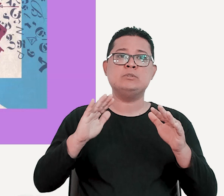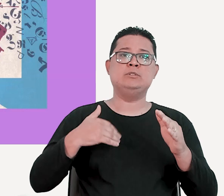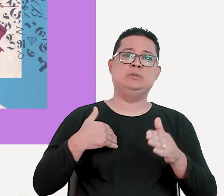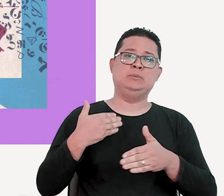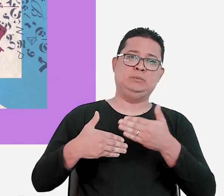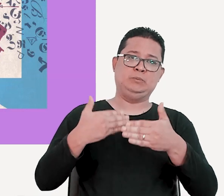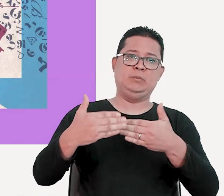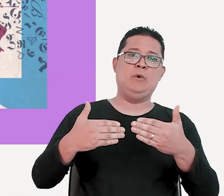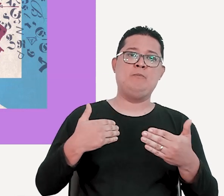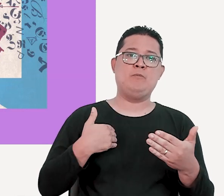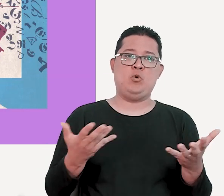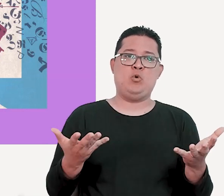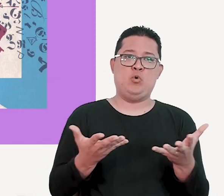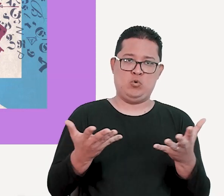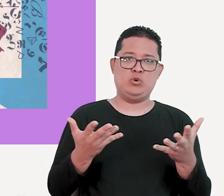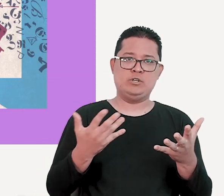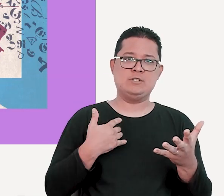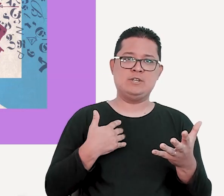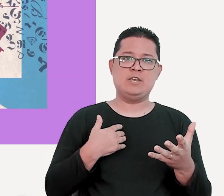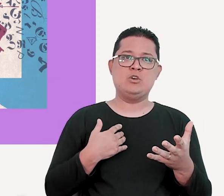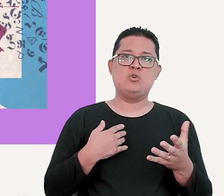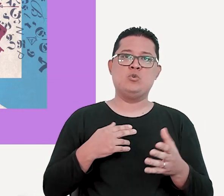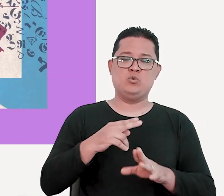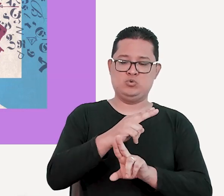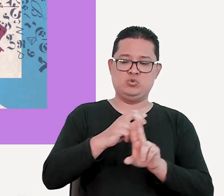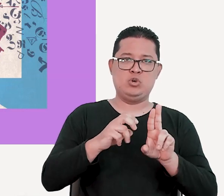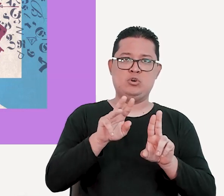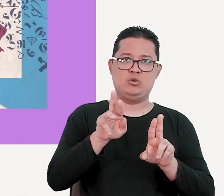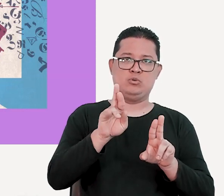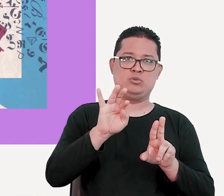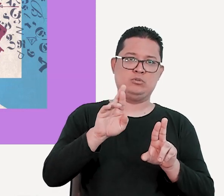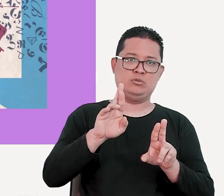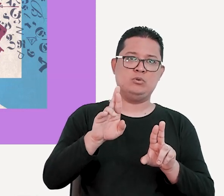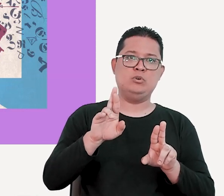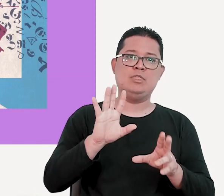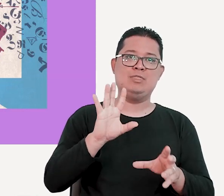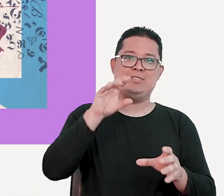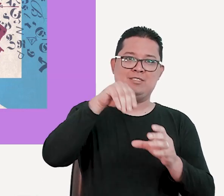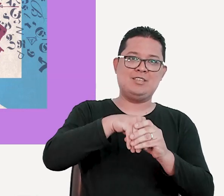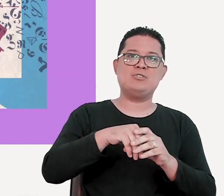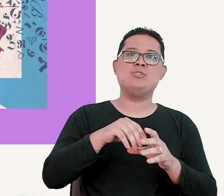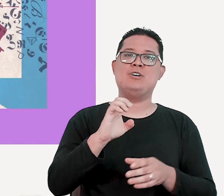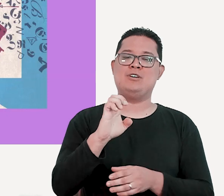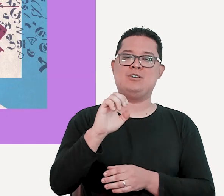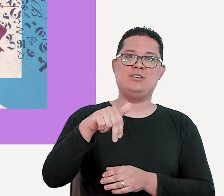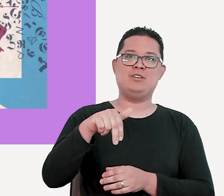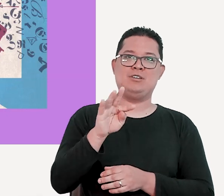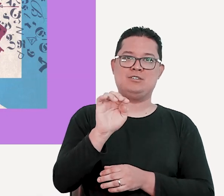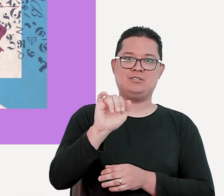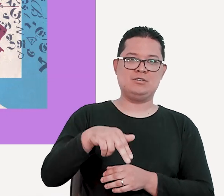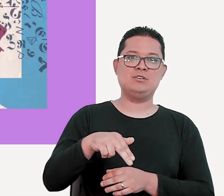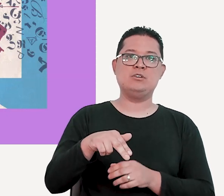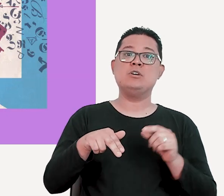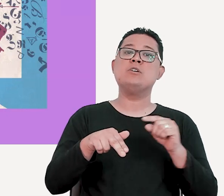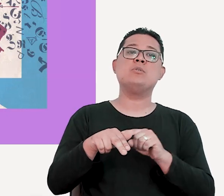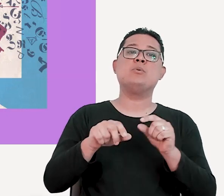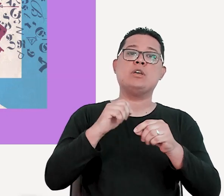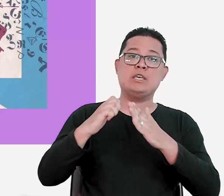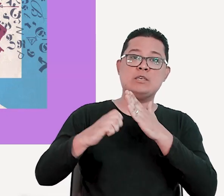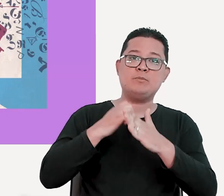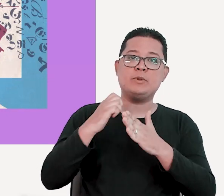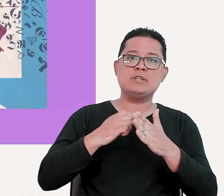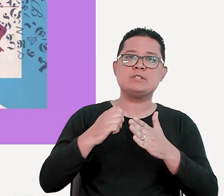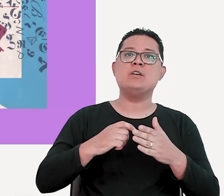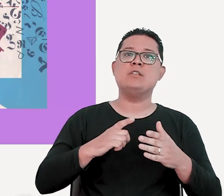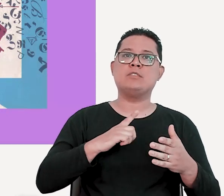tem fera, ela é a maior empresa de apostas em entretenimento do mundo, ela está entre as 100 maiores do mundo, é muita